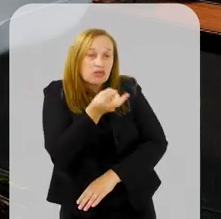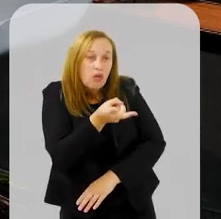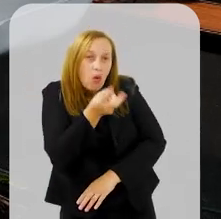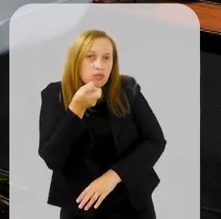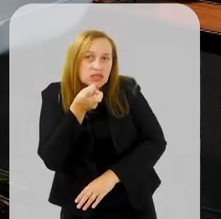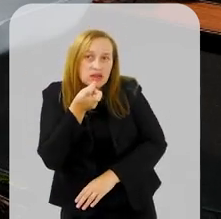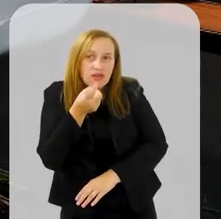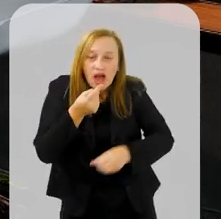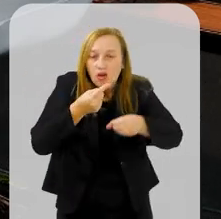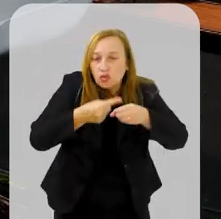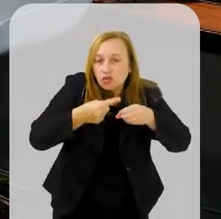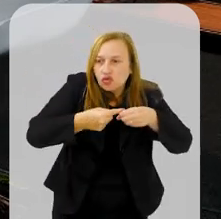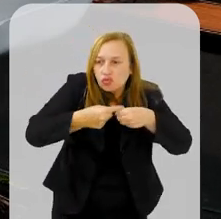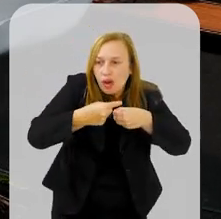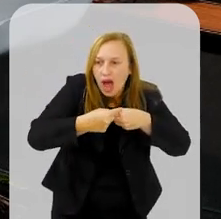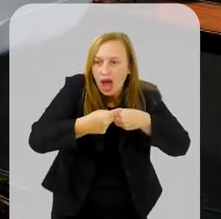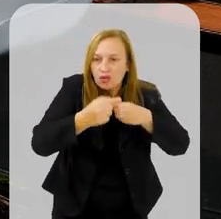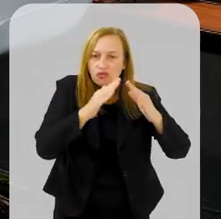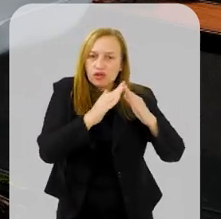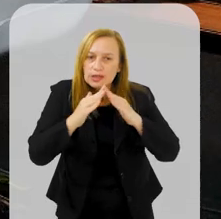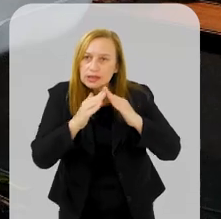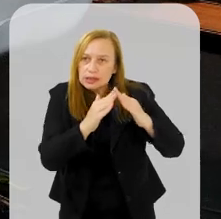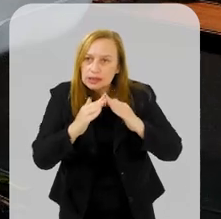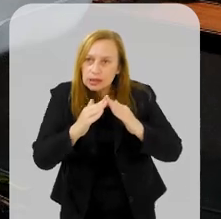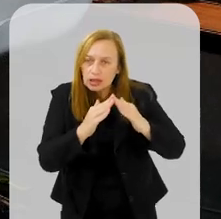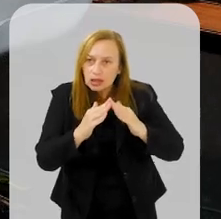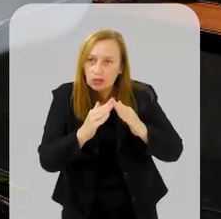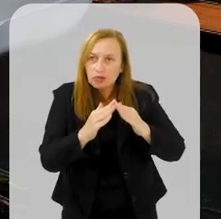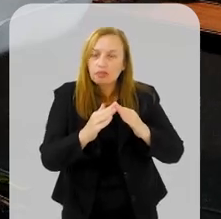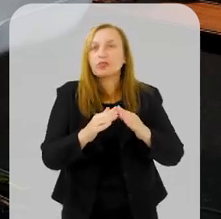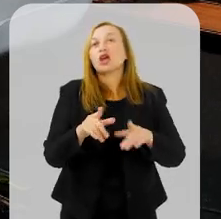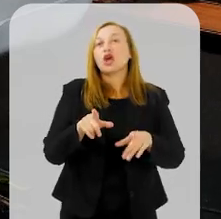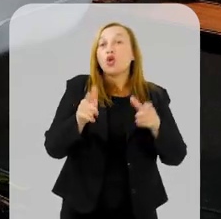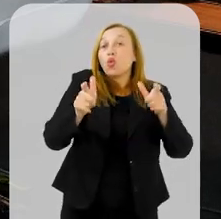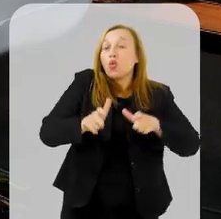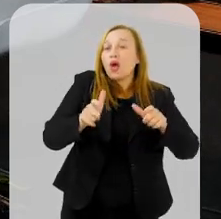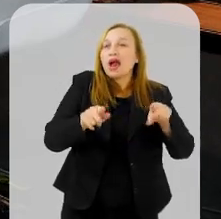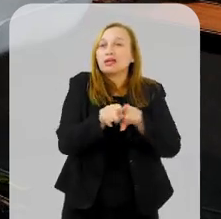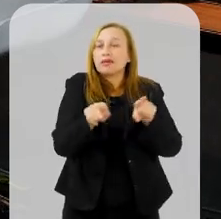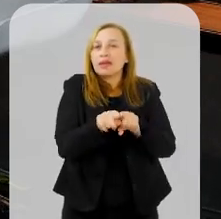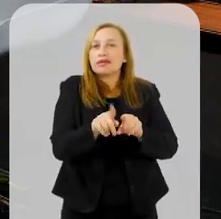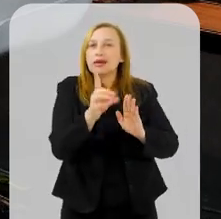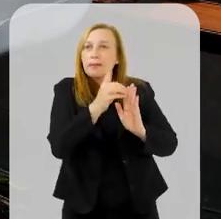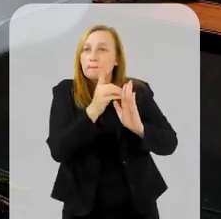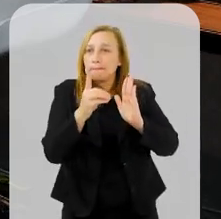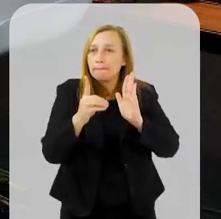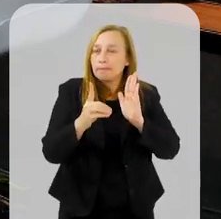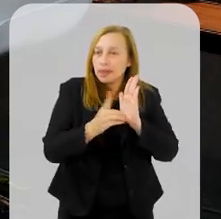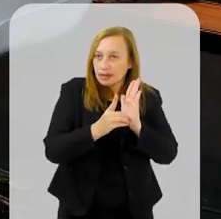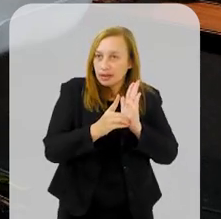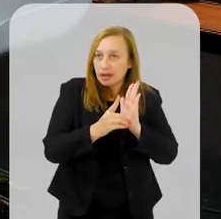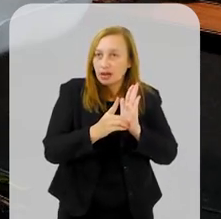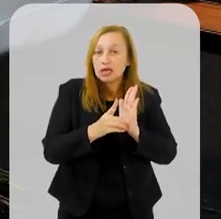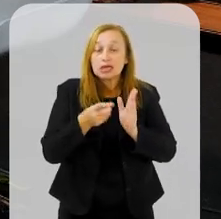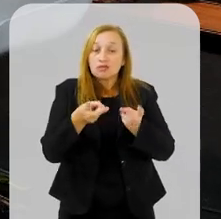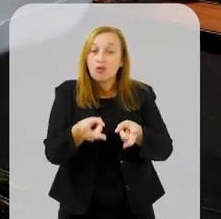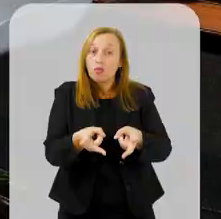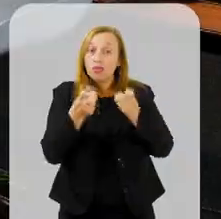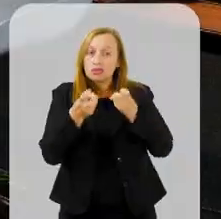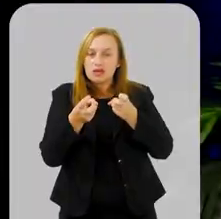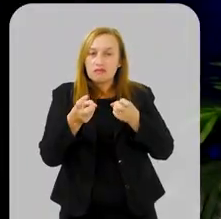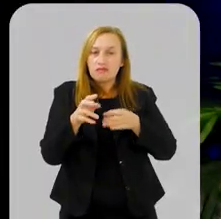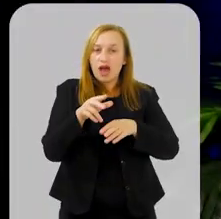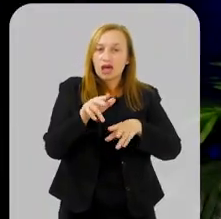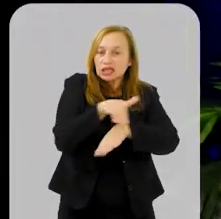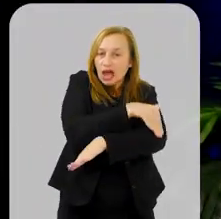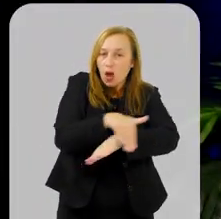Pedro II, que chega na Francisco Bicalho, onde tem lá o Detran, e pegar a Rua São Cristóvão,